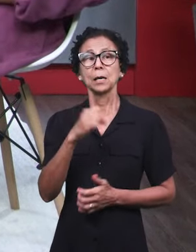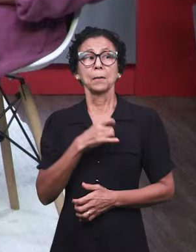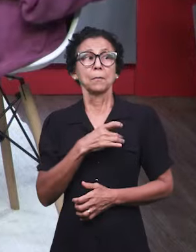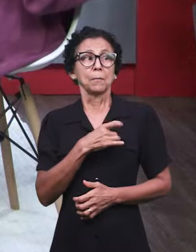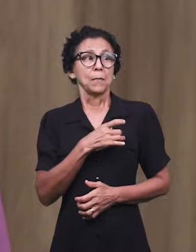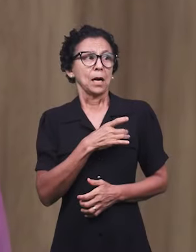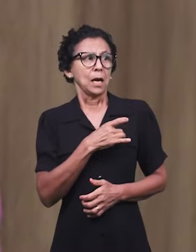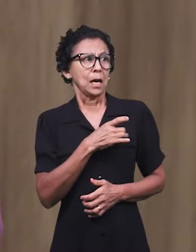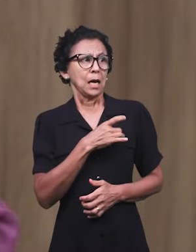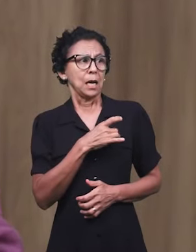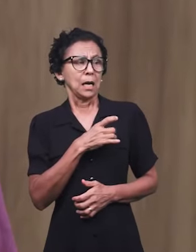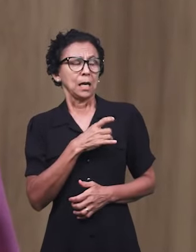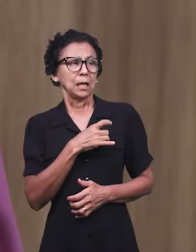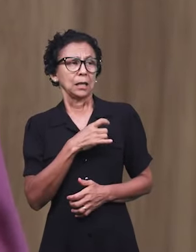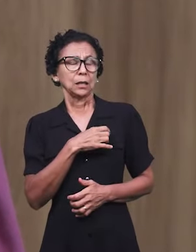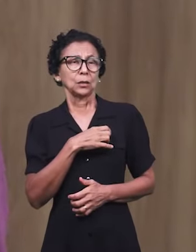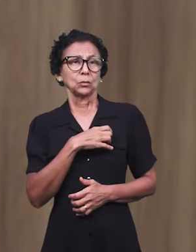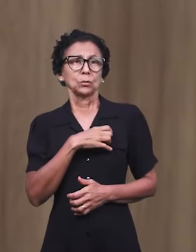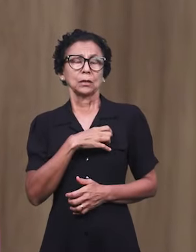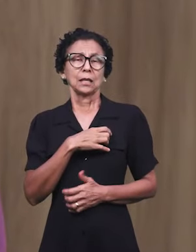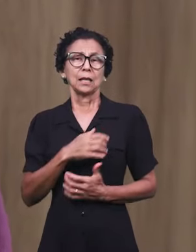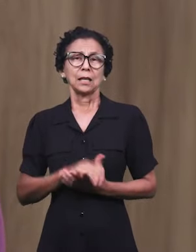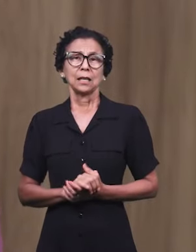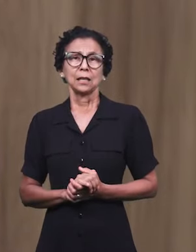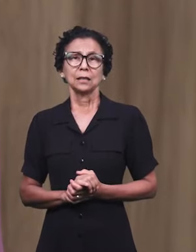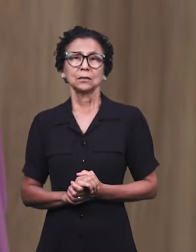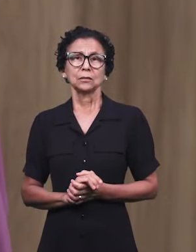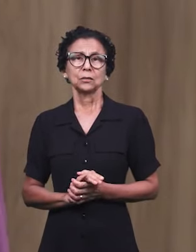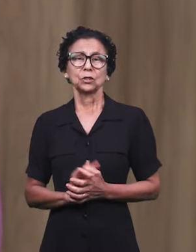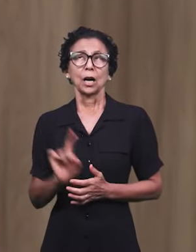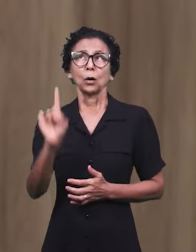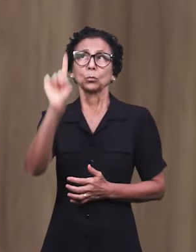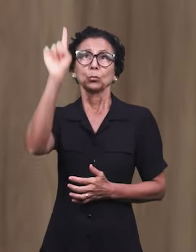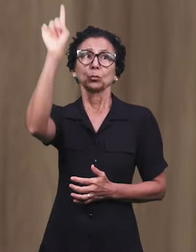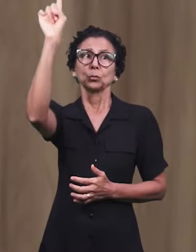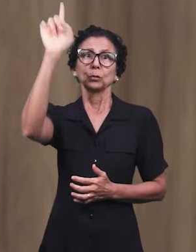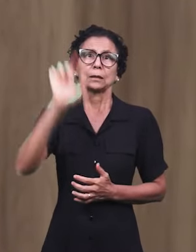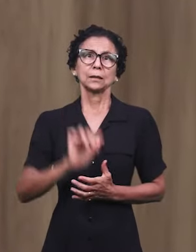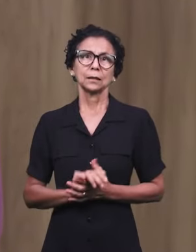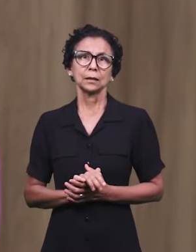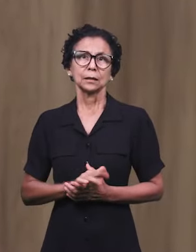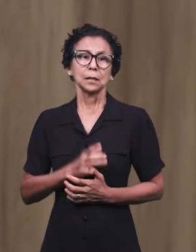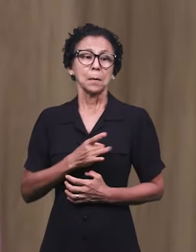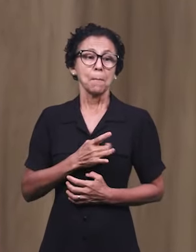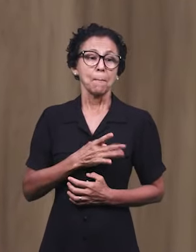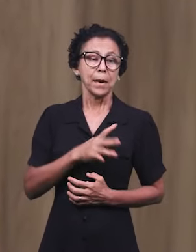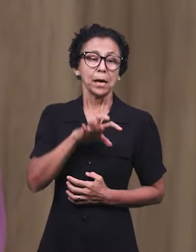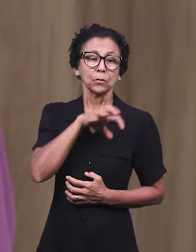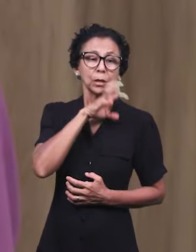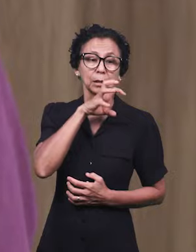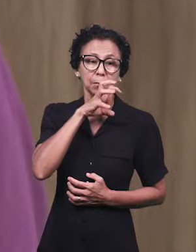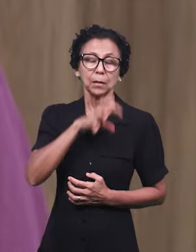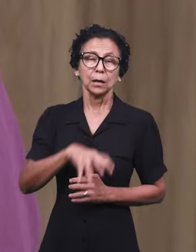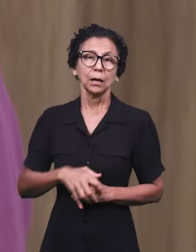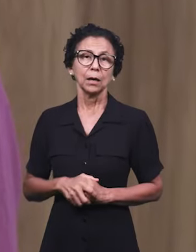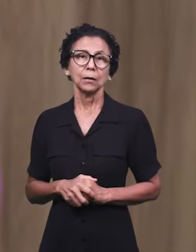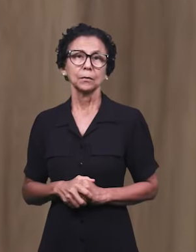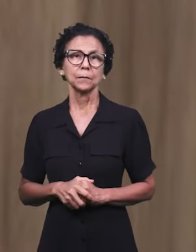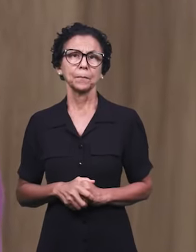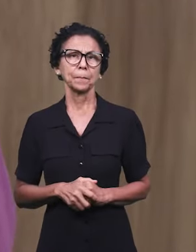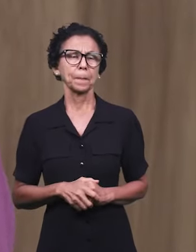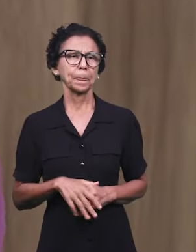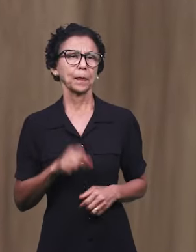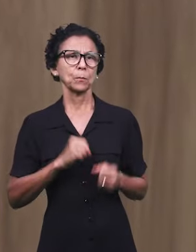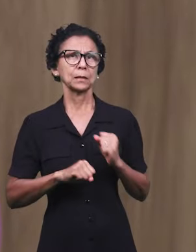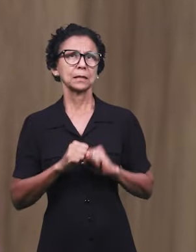né? Com algum animal, altura, medo, né? Isso pode trazer uma ansiedade. É, e crianças